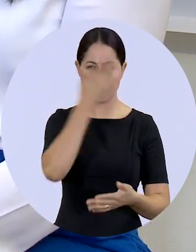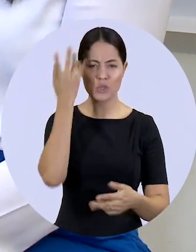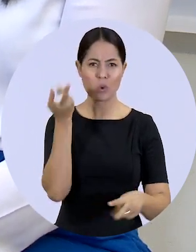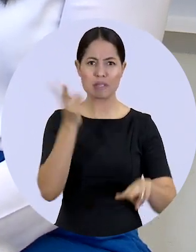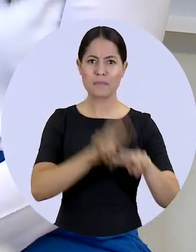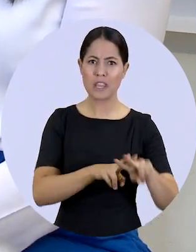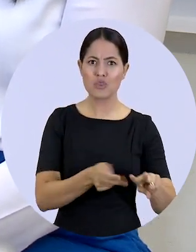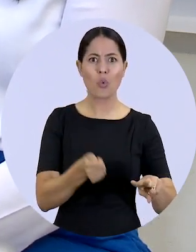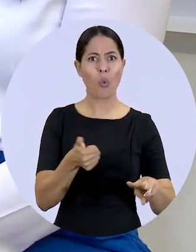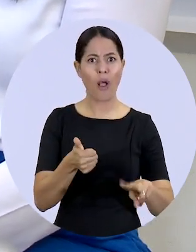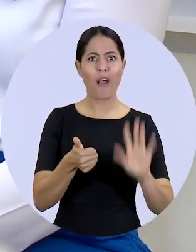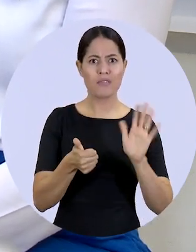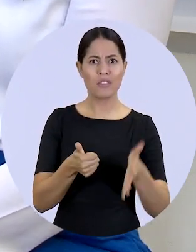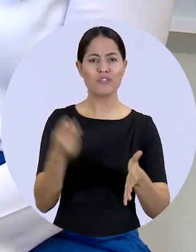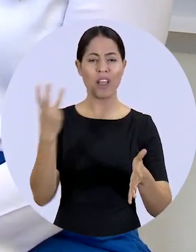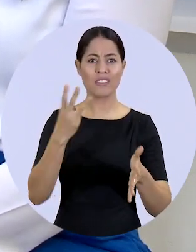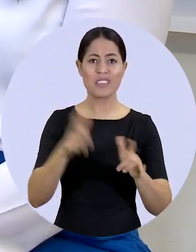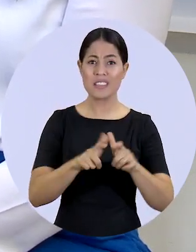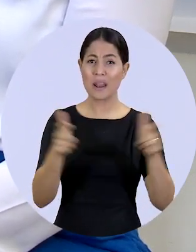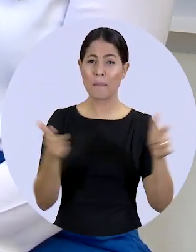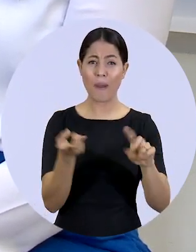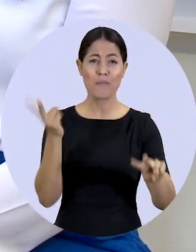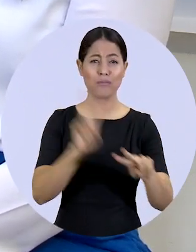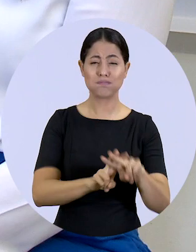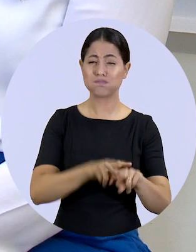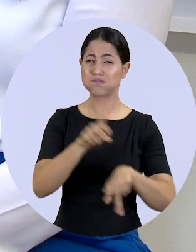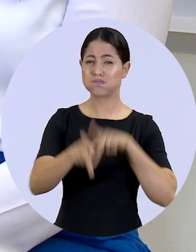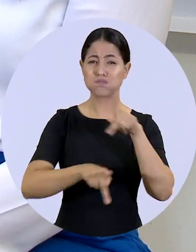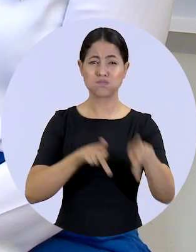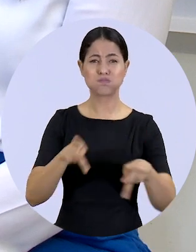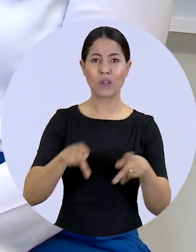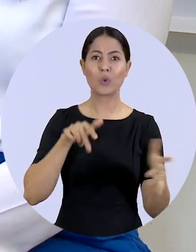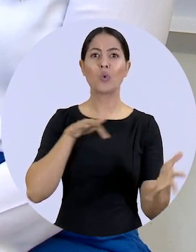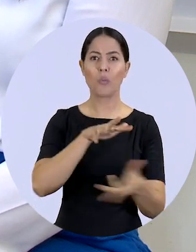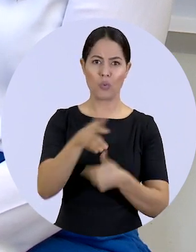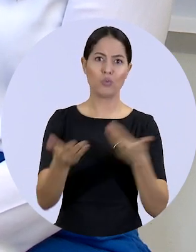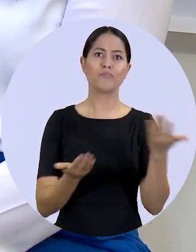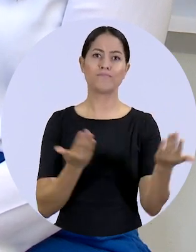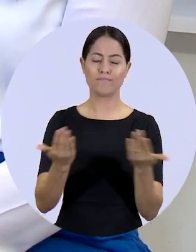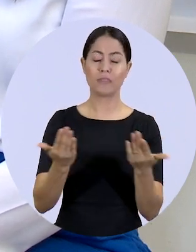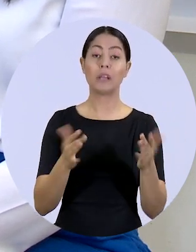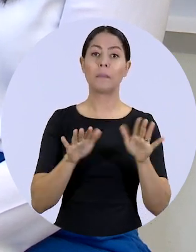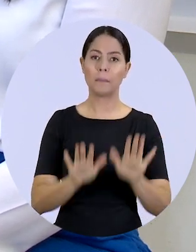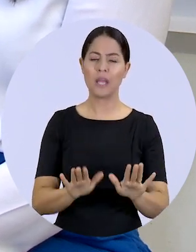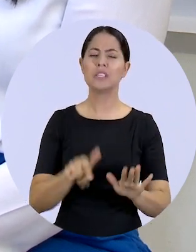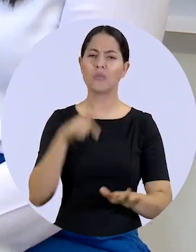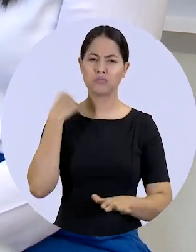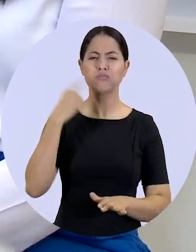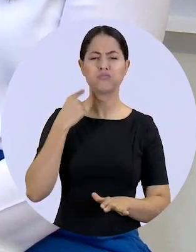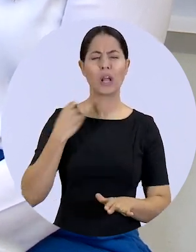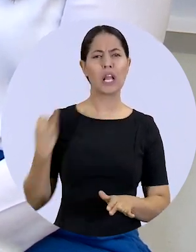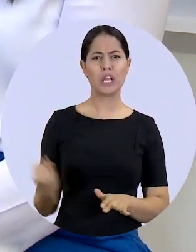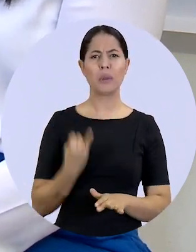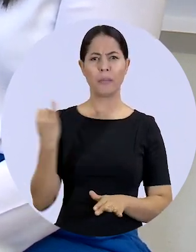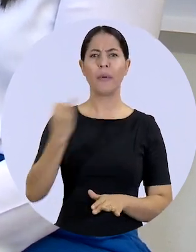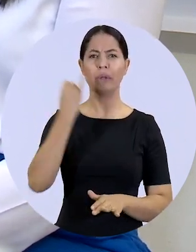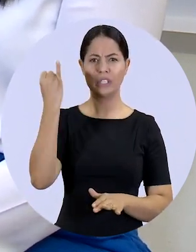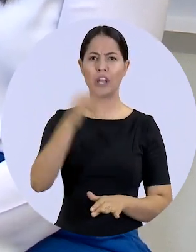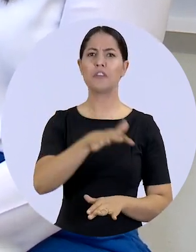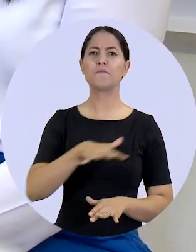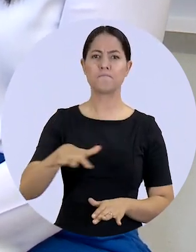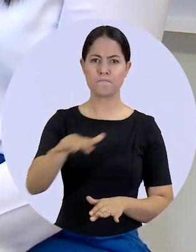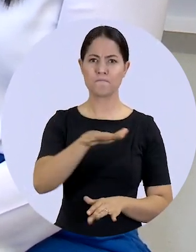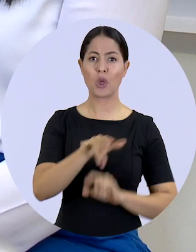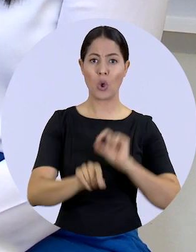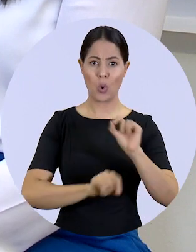a terceira maior população carcerária do mundo. Mas acho que a advocacia ocupa hoje um espaço muito importante para a discussão de tese,